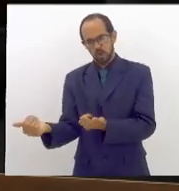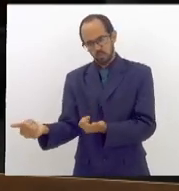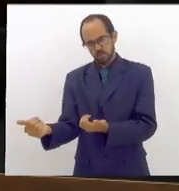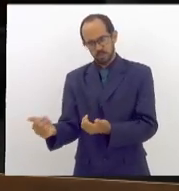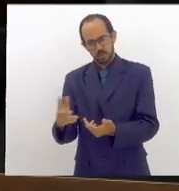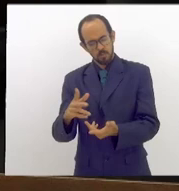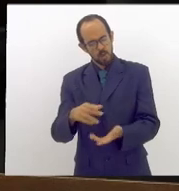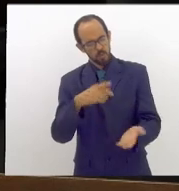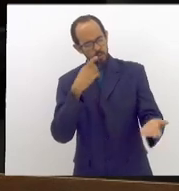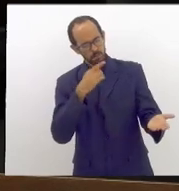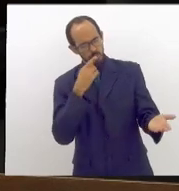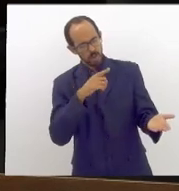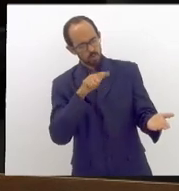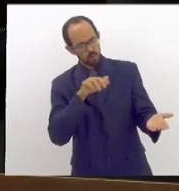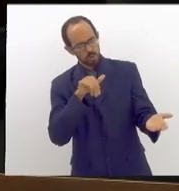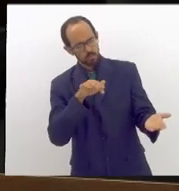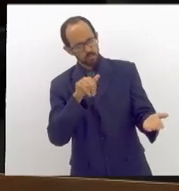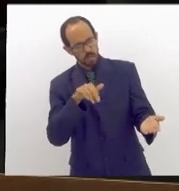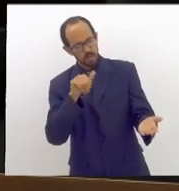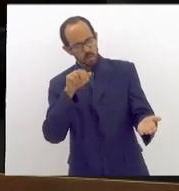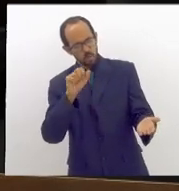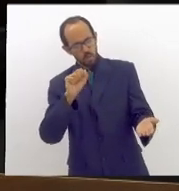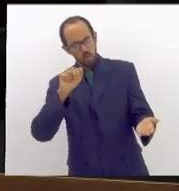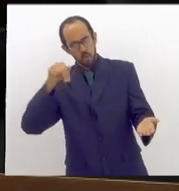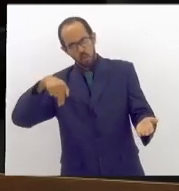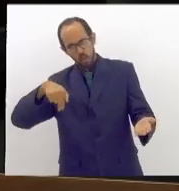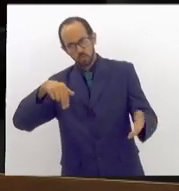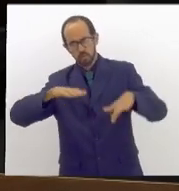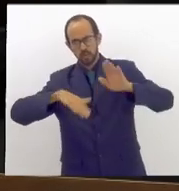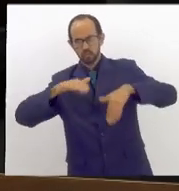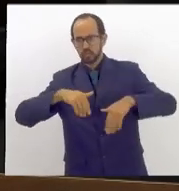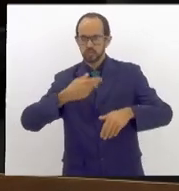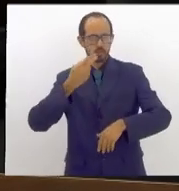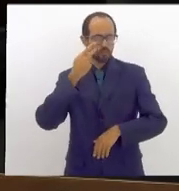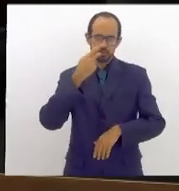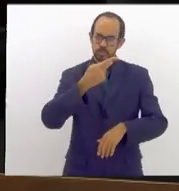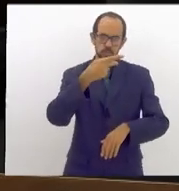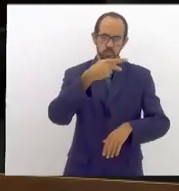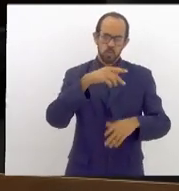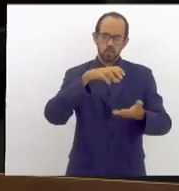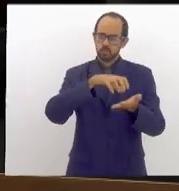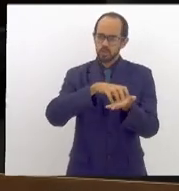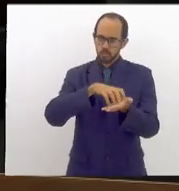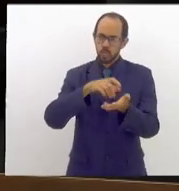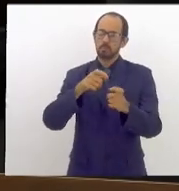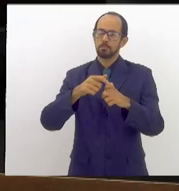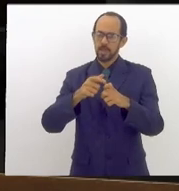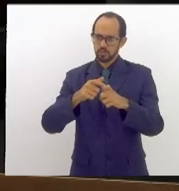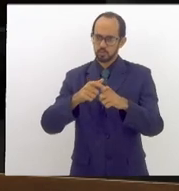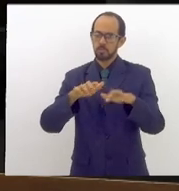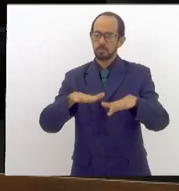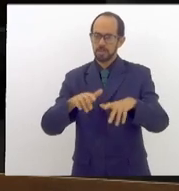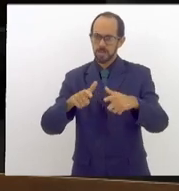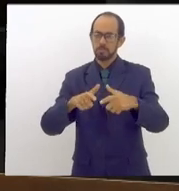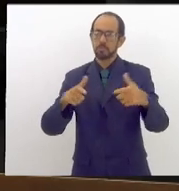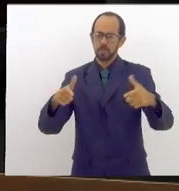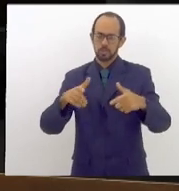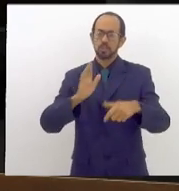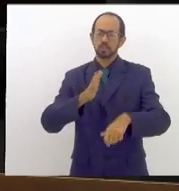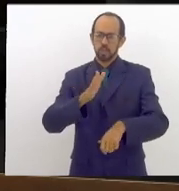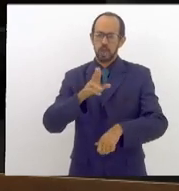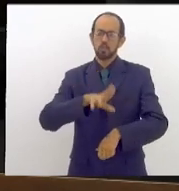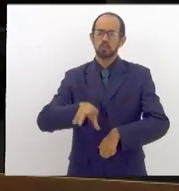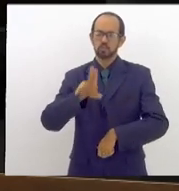líderlon talvez nunca tenham ido no departamento médico mas a grande parcela daqui já foram